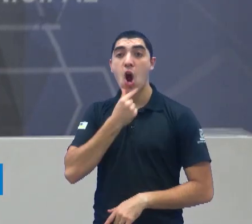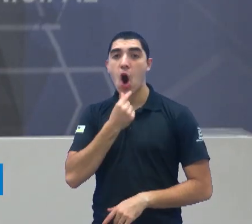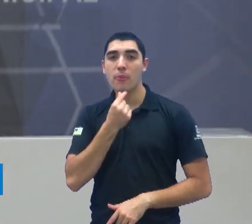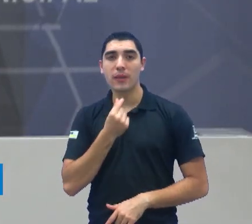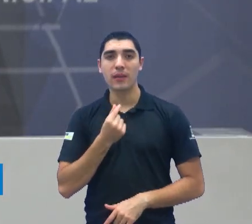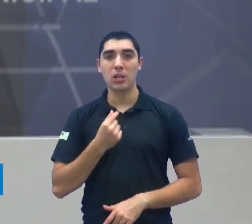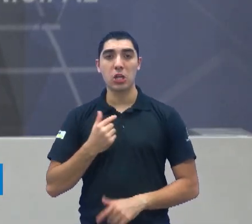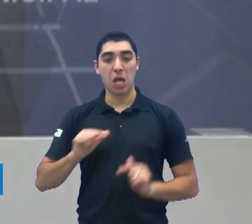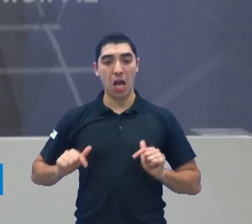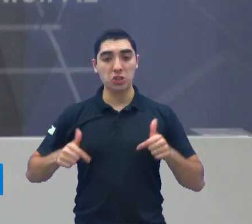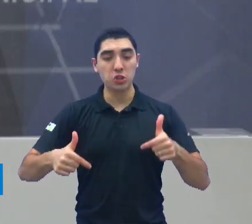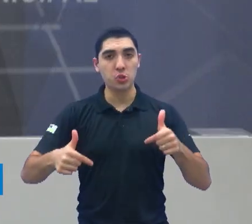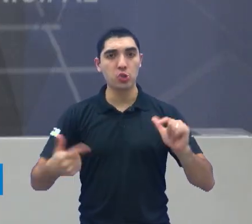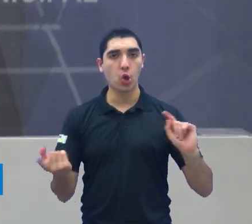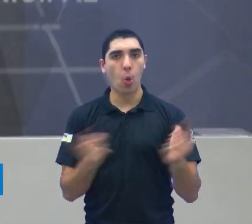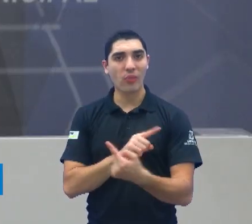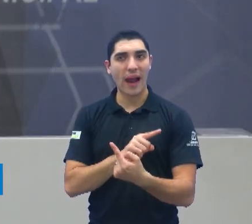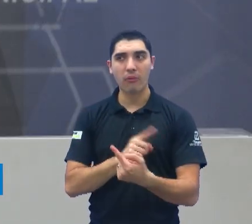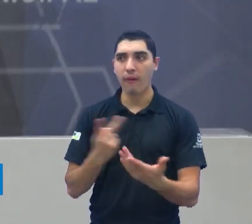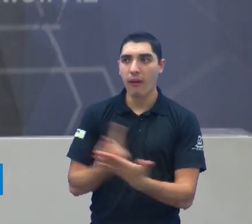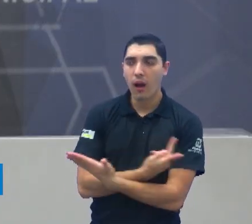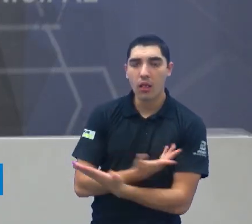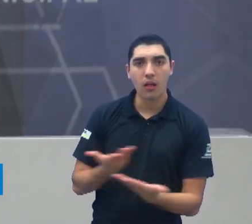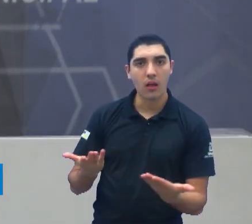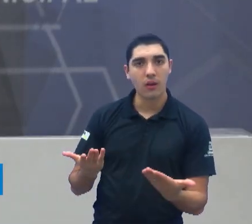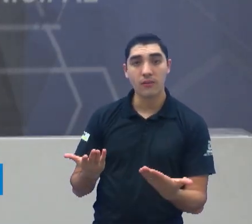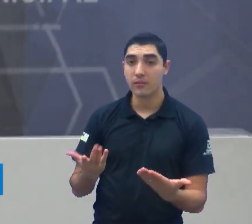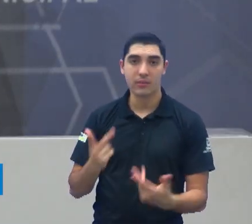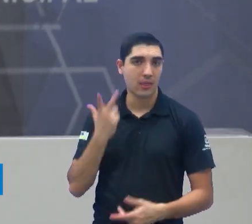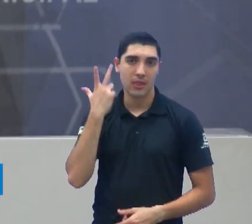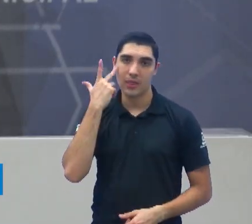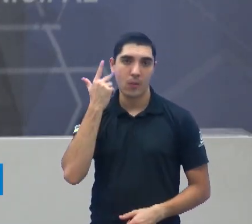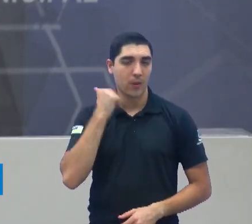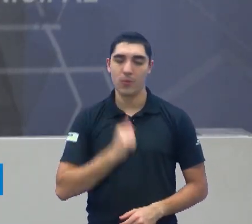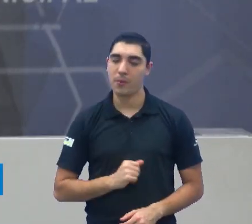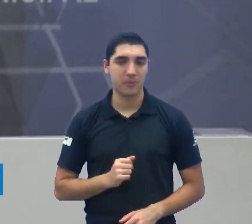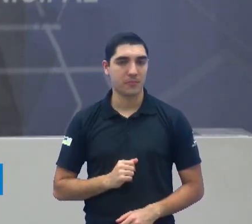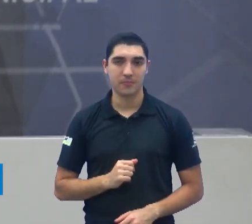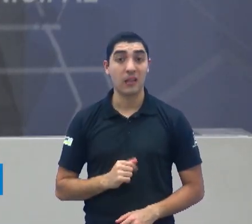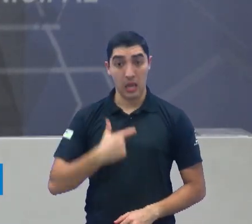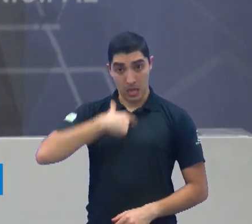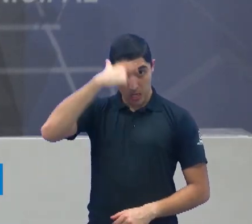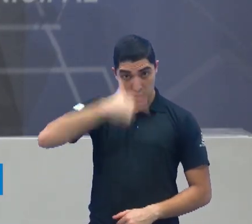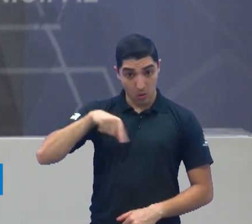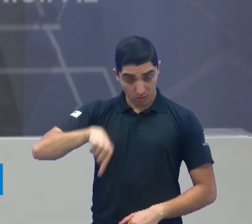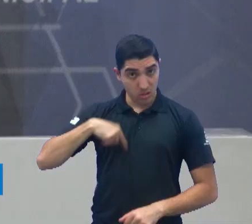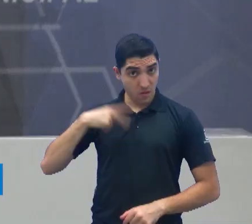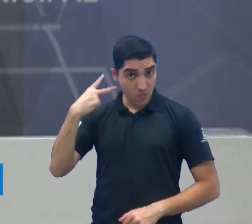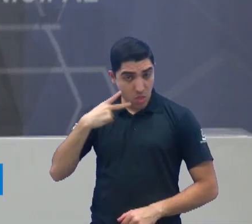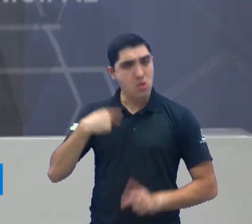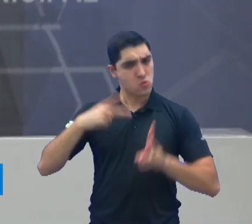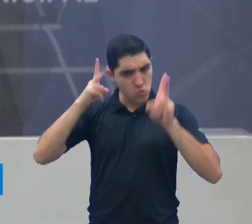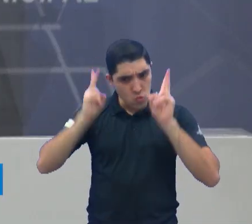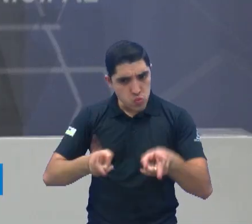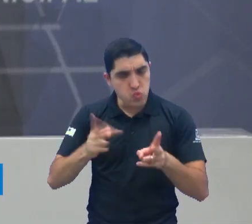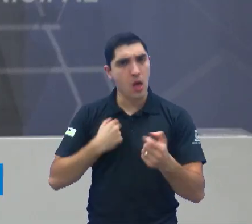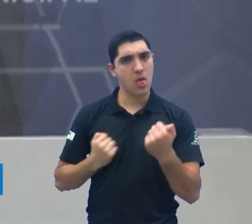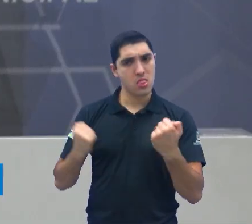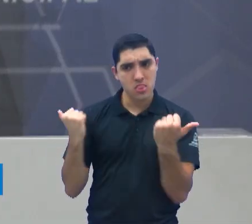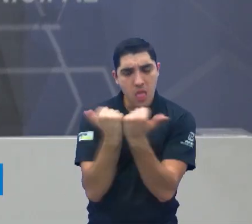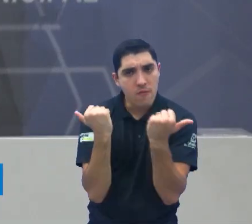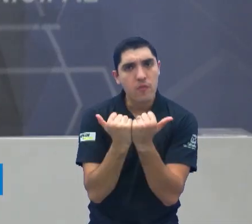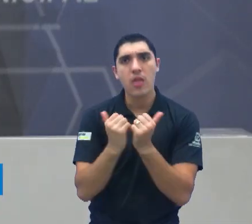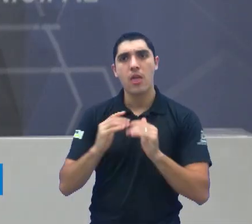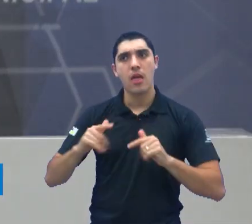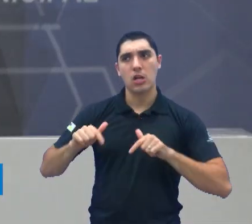agir o contrário. E enquanto eu estiver na Câmara, seguirei defendendo políticas públicas, campanha de conscientização, toda